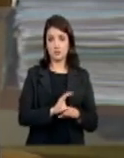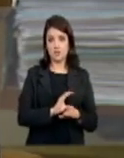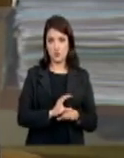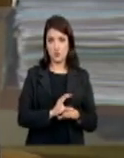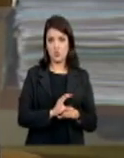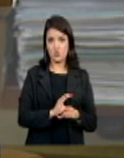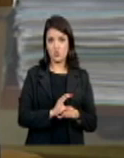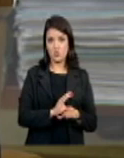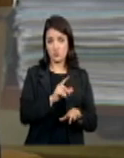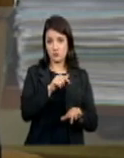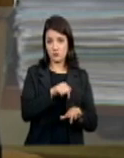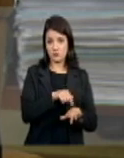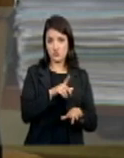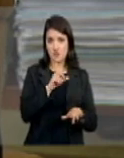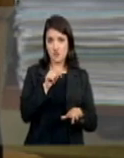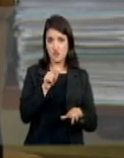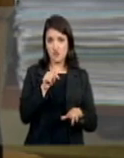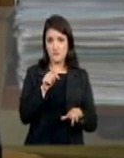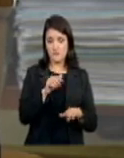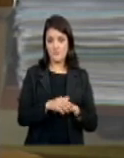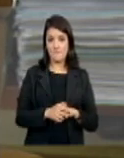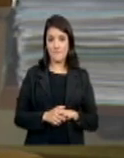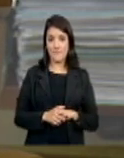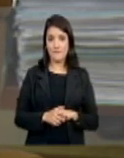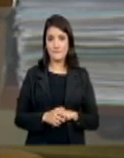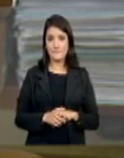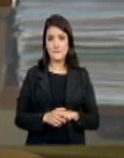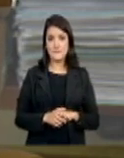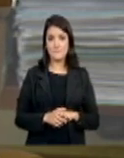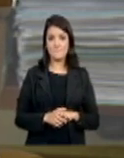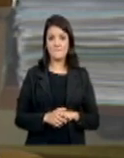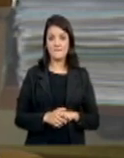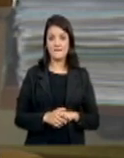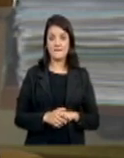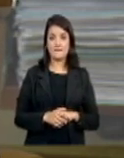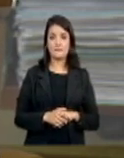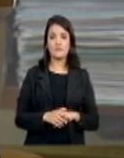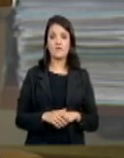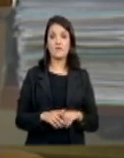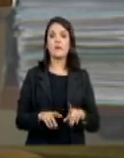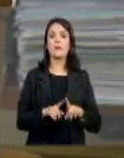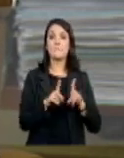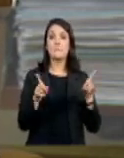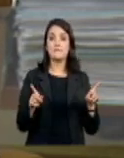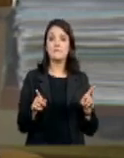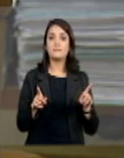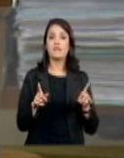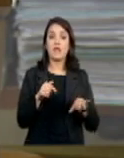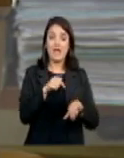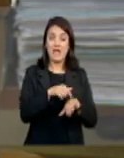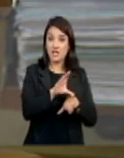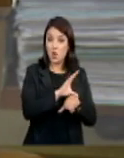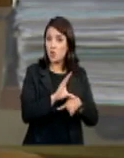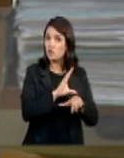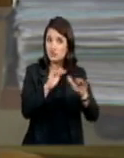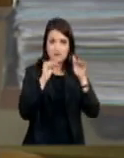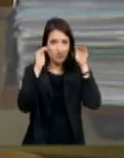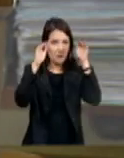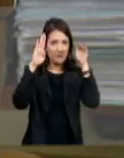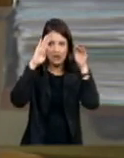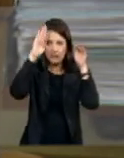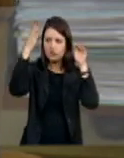leis apenas mas sobretudo é na constituição da república